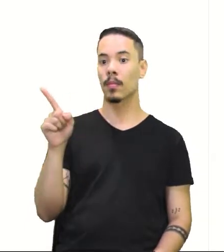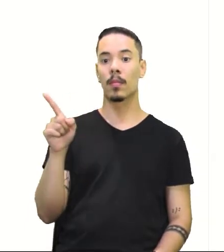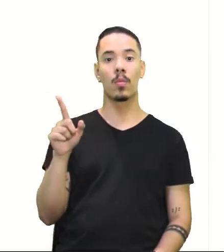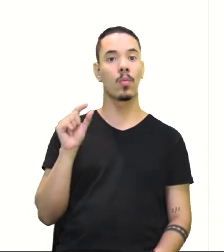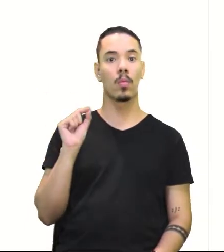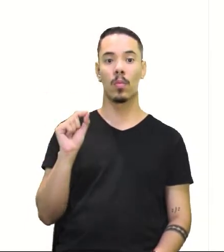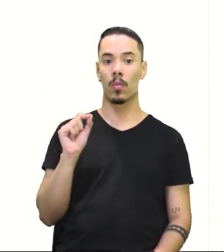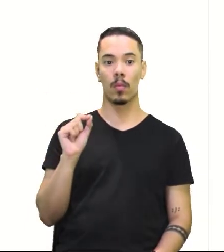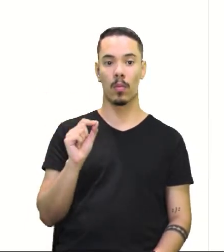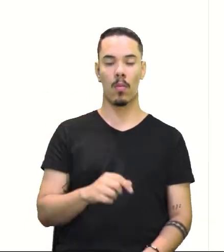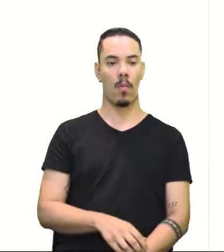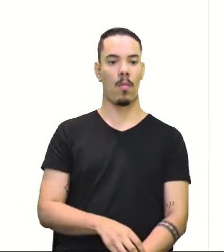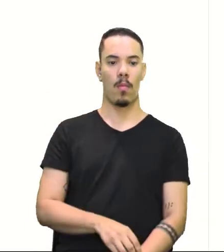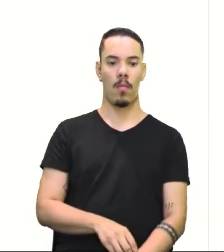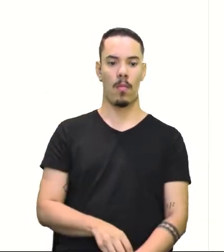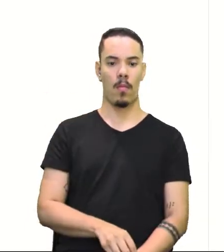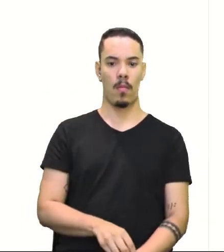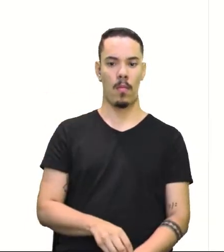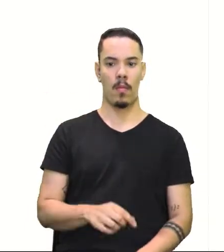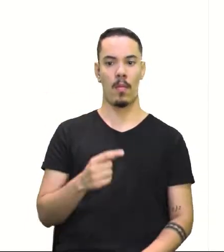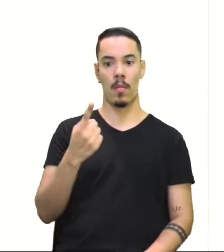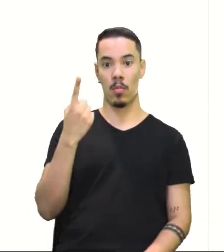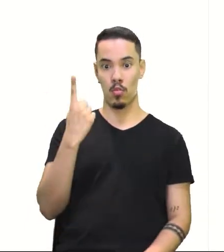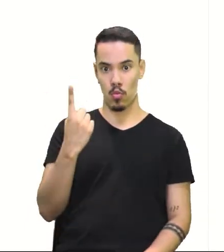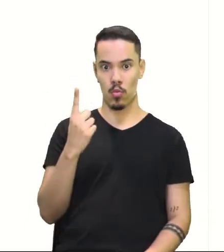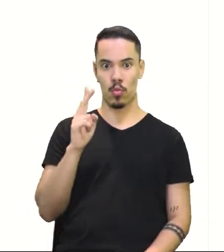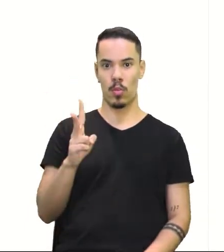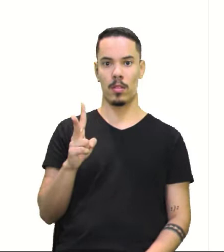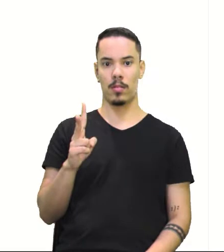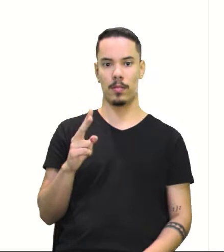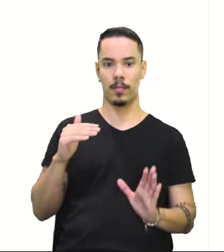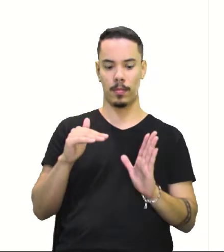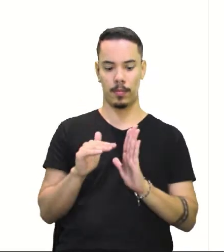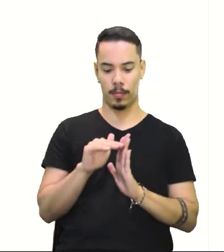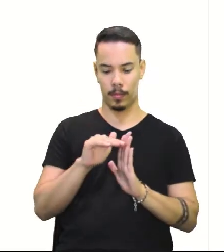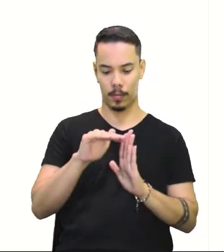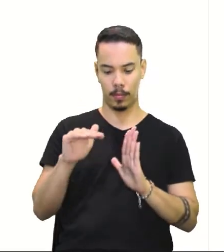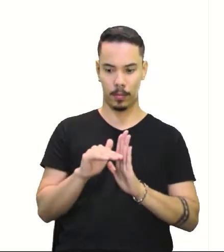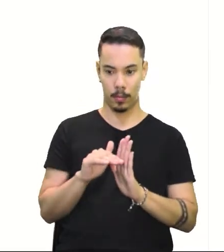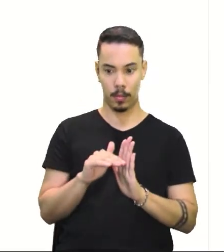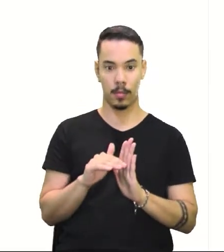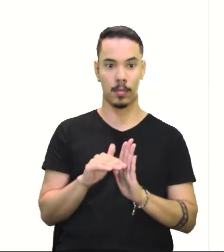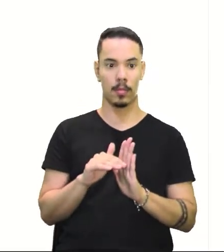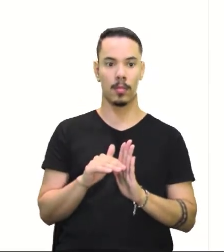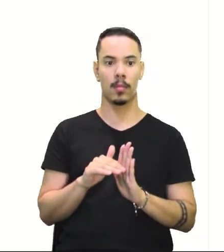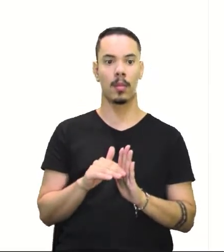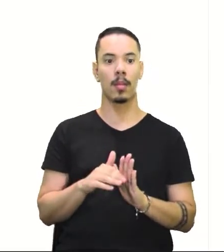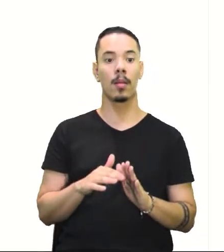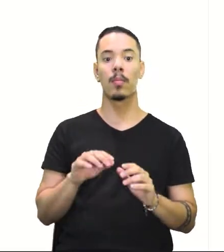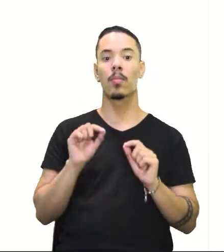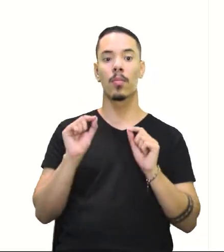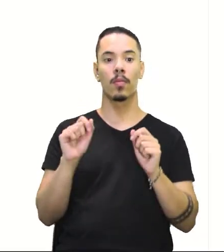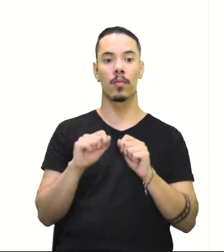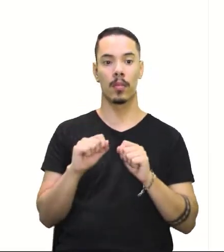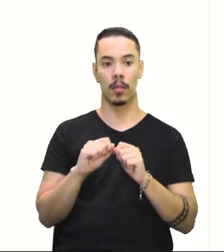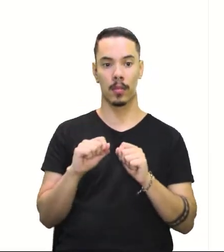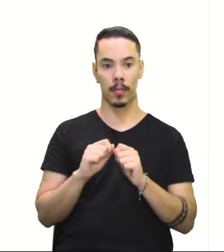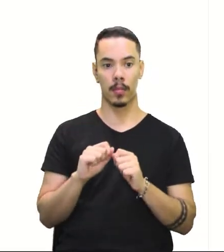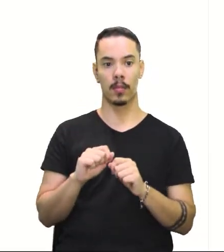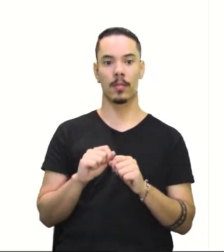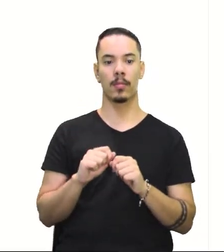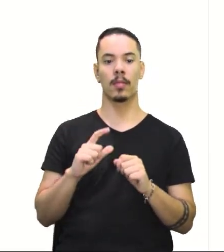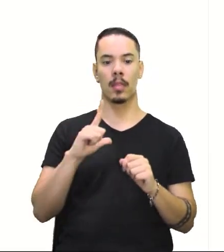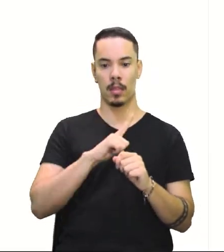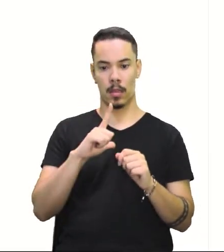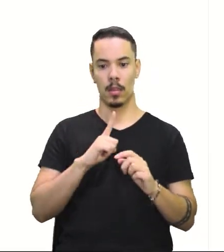quê? Duas vezes agora, duas pegadinhas, baixar o primeiro coeficiente do dividendo. Então, olha lá, eu tenho todos